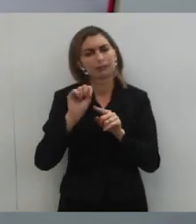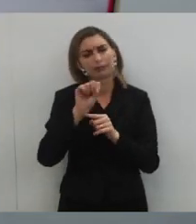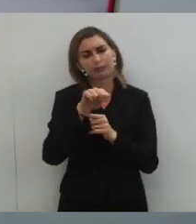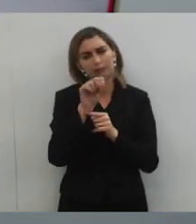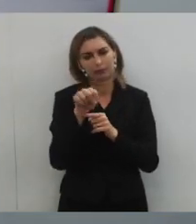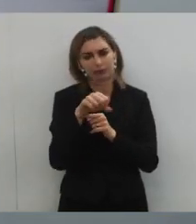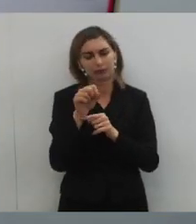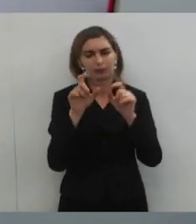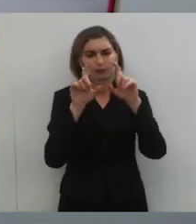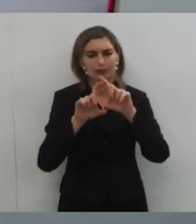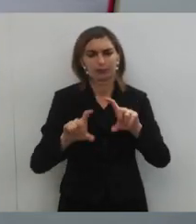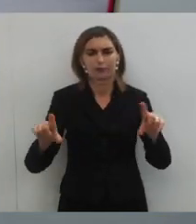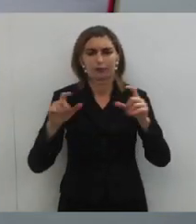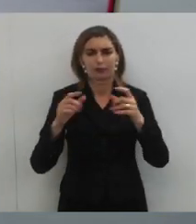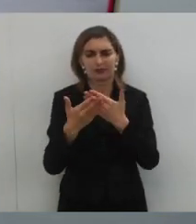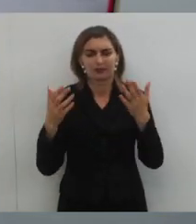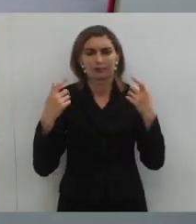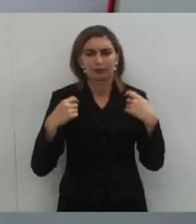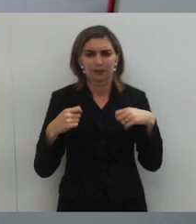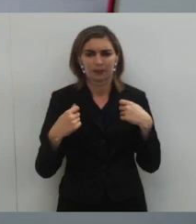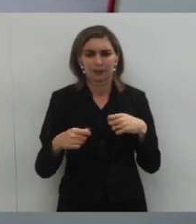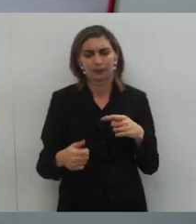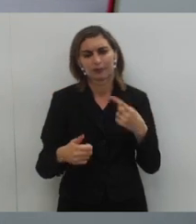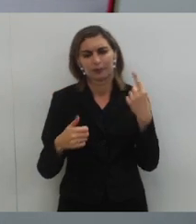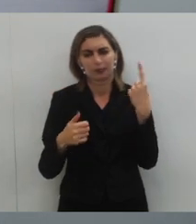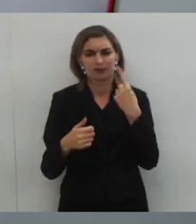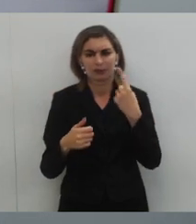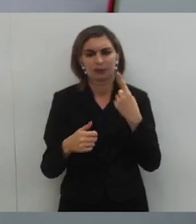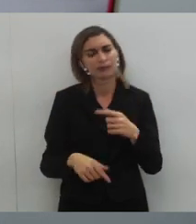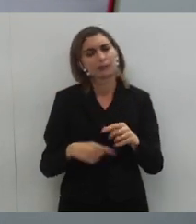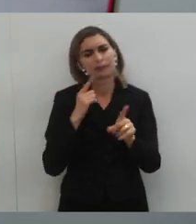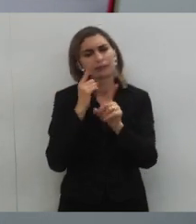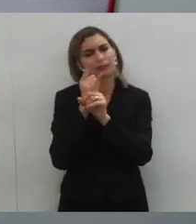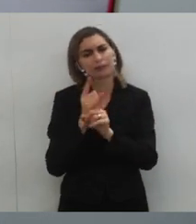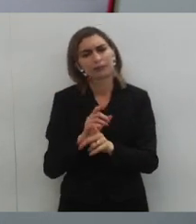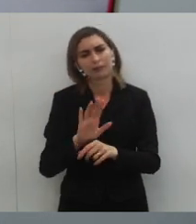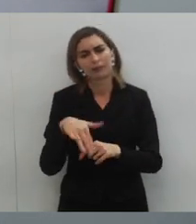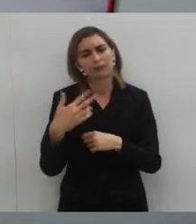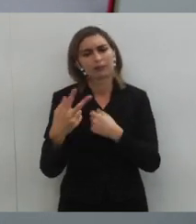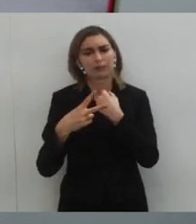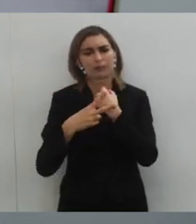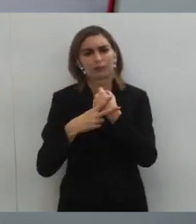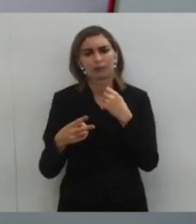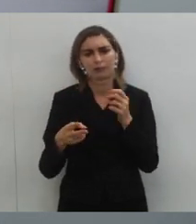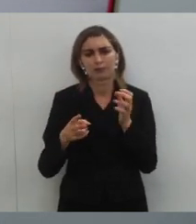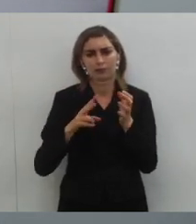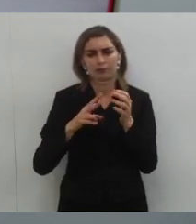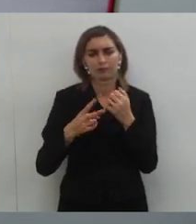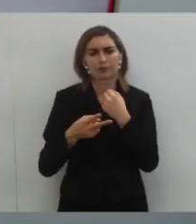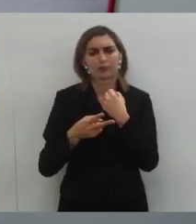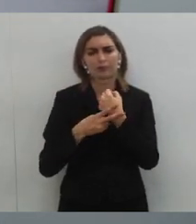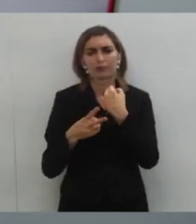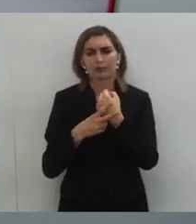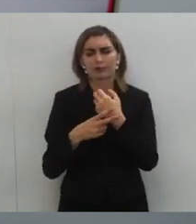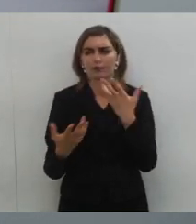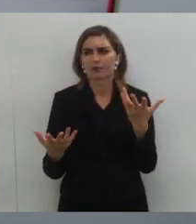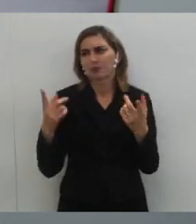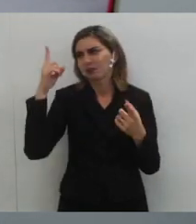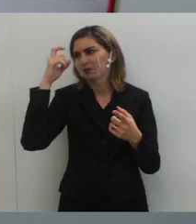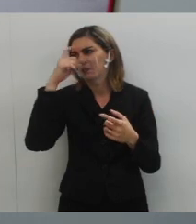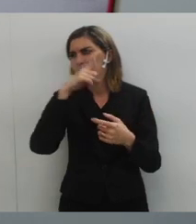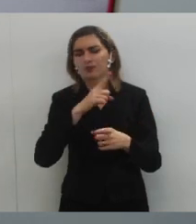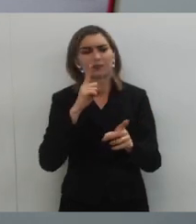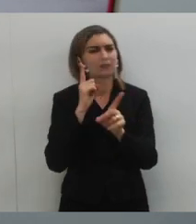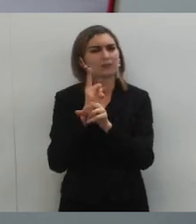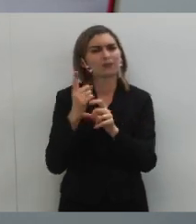de uma oração, você precisa, primeiro, identificar qual é o verbo. Ô Jaidete, mas eu tenho dificuldade